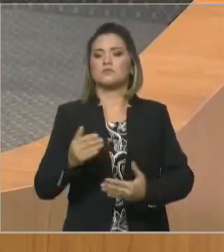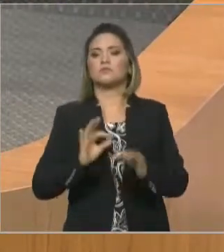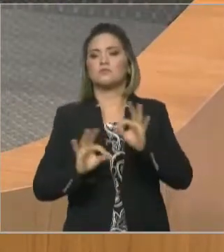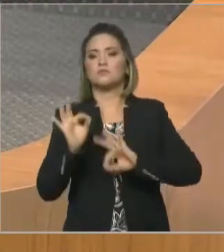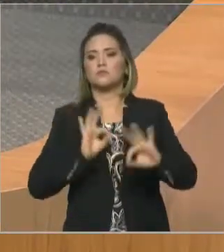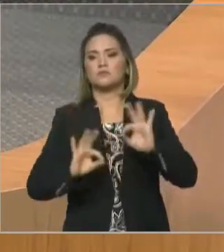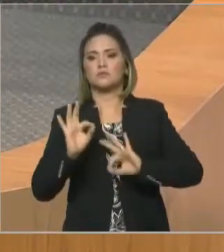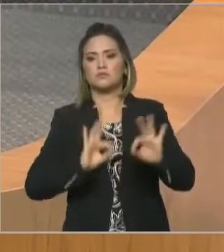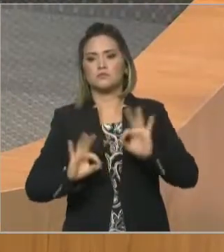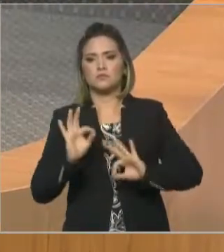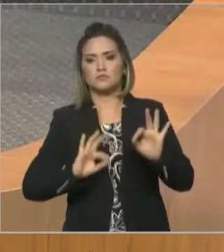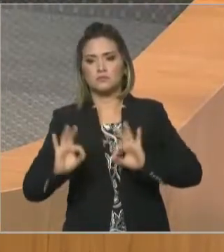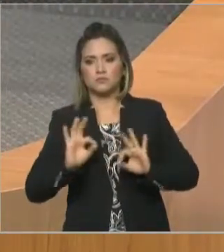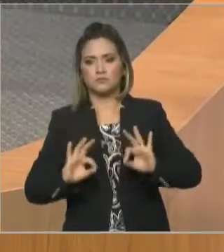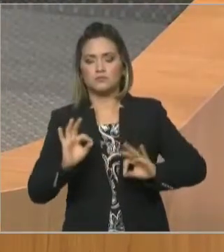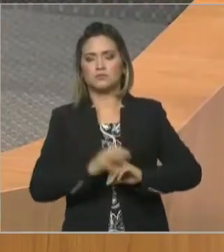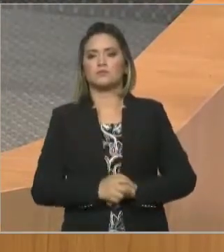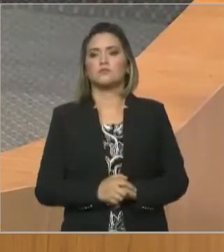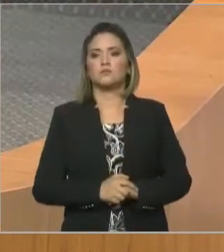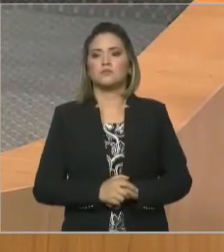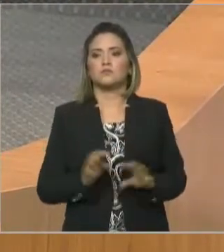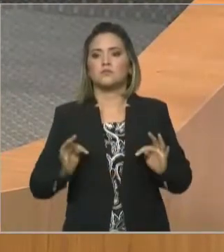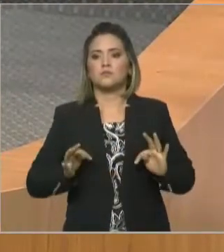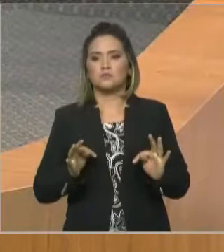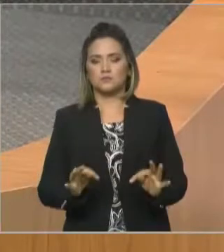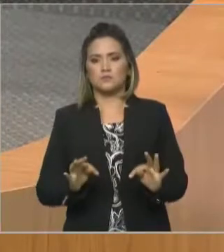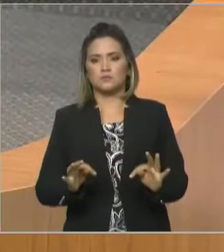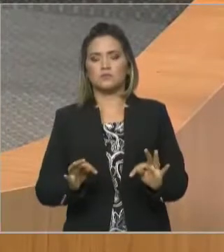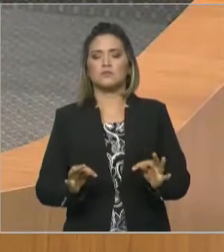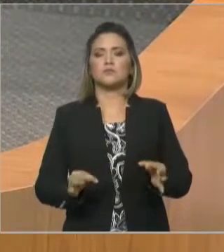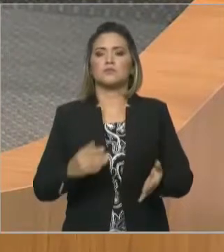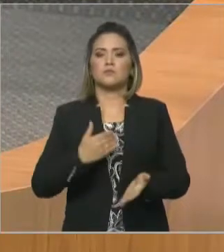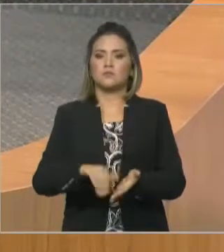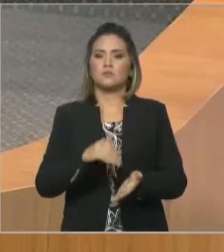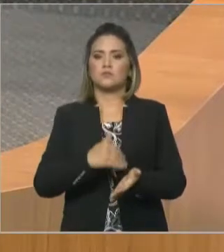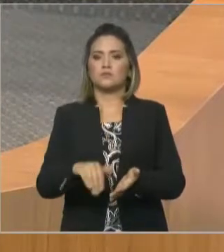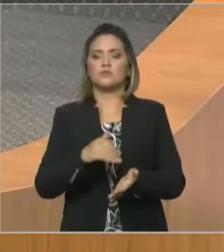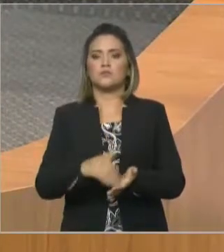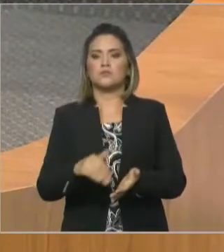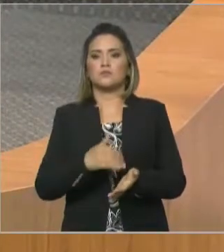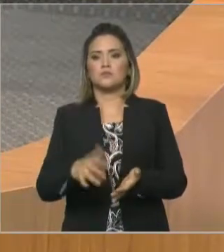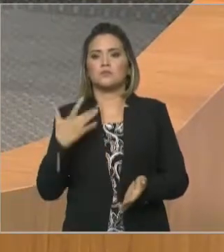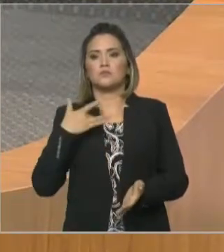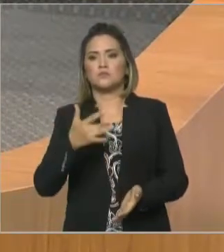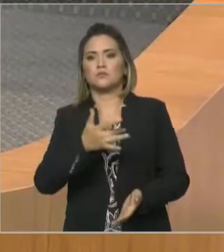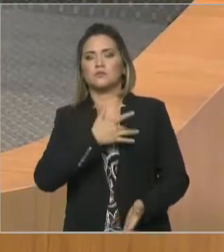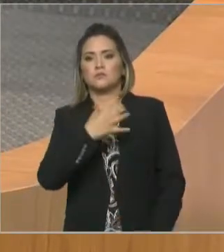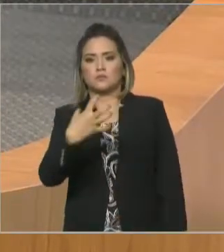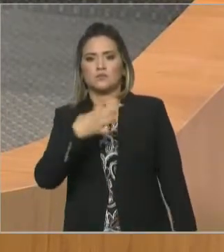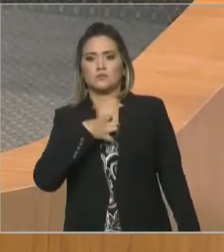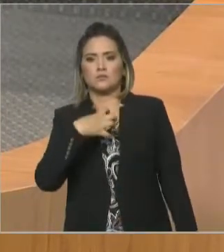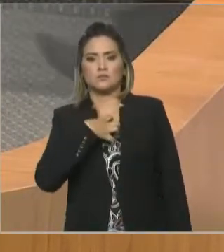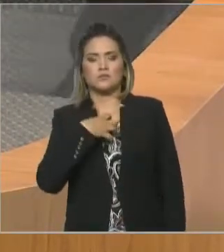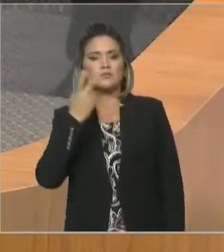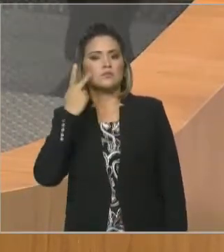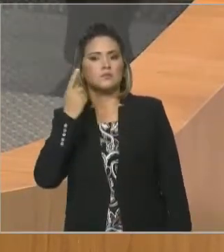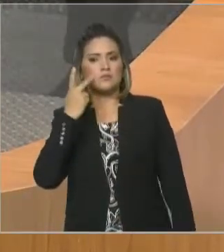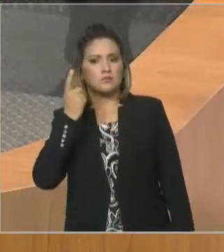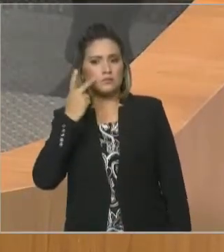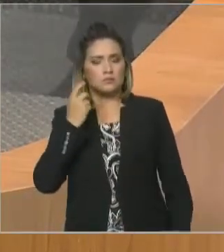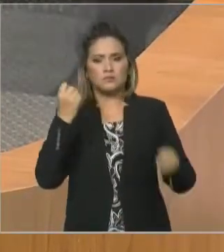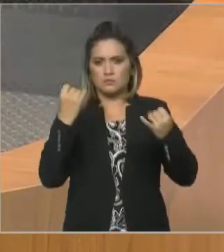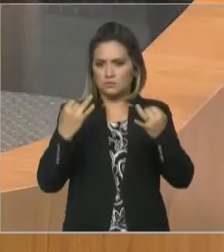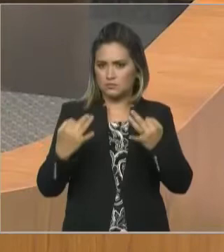modelo provavelmente virão técnicos da secretaria de saúde do estado da bahia e do ceará para falar um pouco da experiência